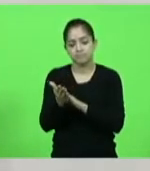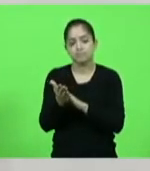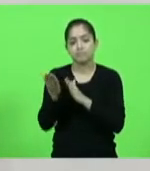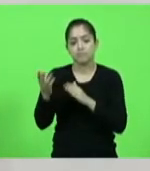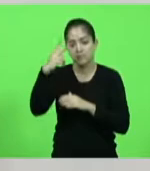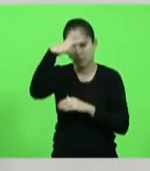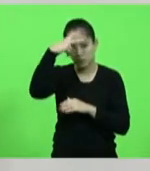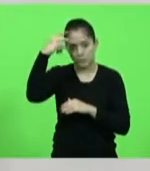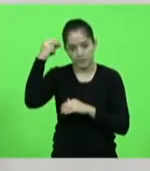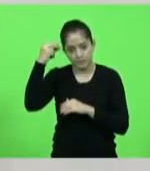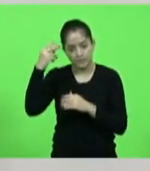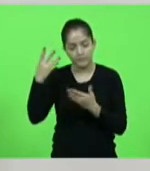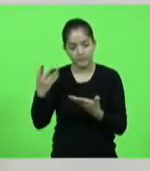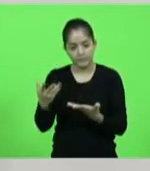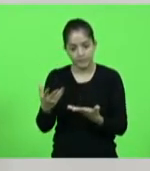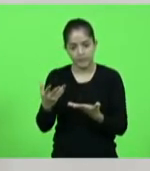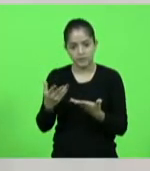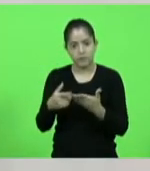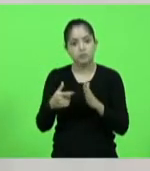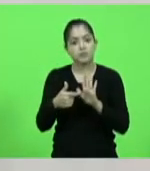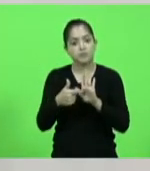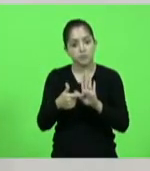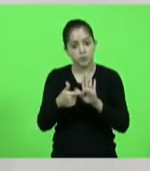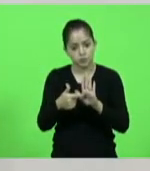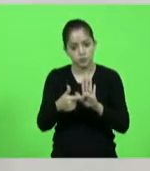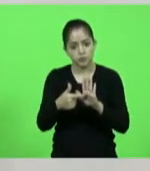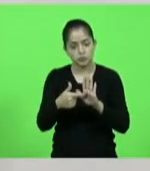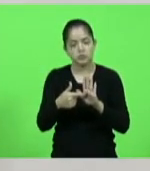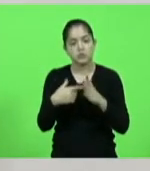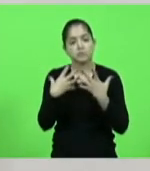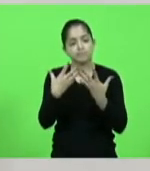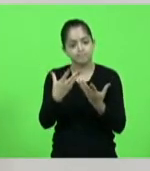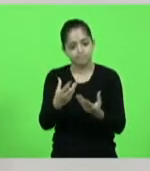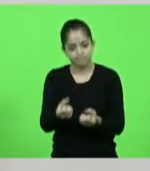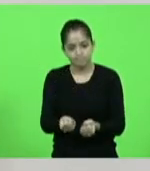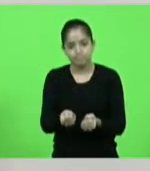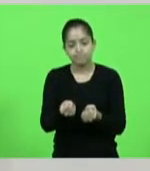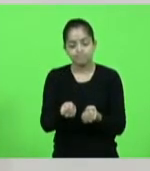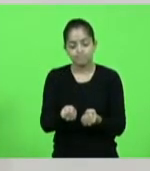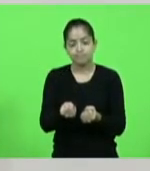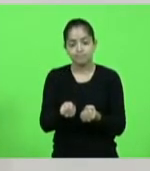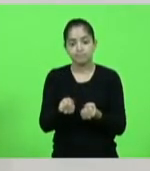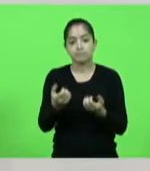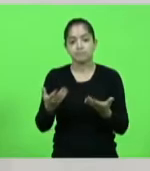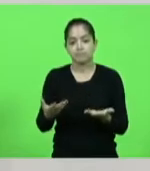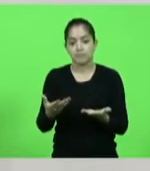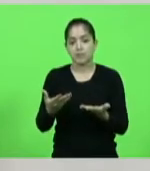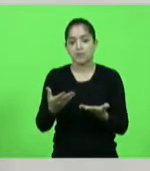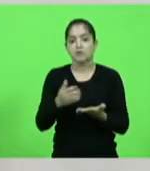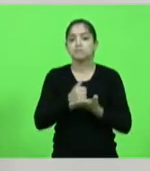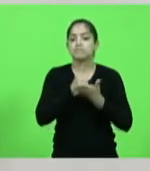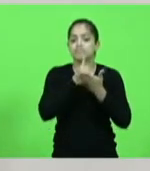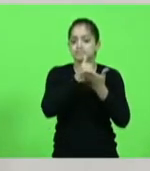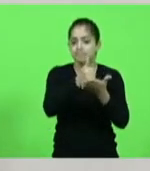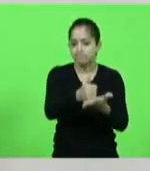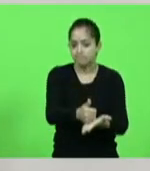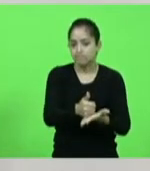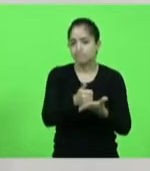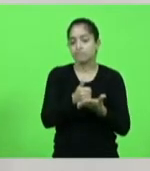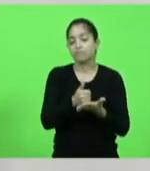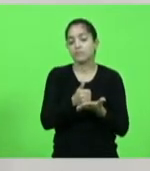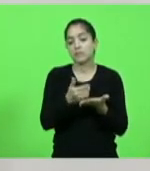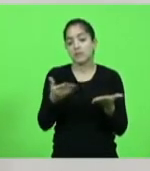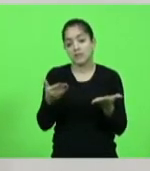prefeito Adriano ali também, que se mostrou muitíssimo solidário, vai ter suas contrapartidas ali da prefeitura, se colocou à disposição. E essa